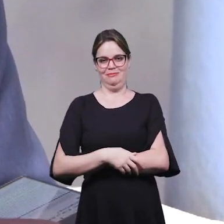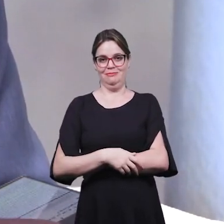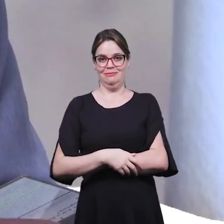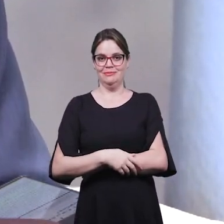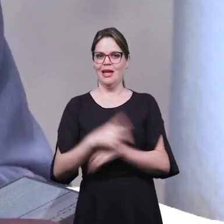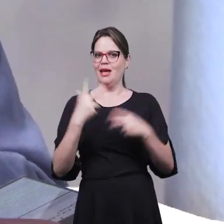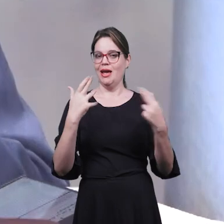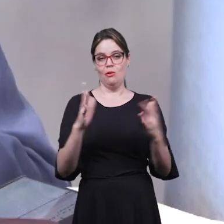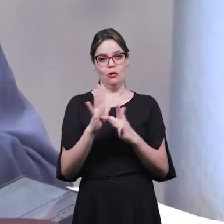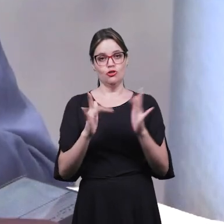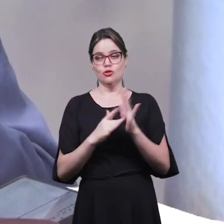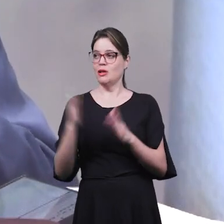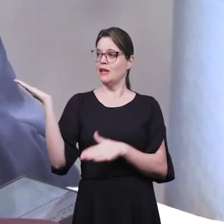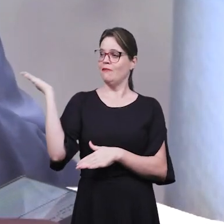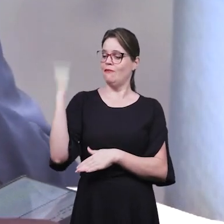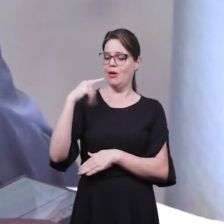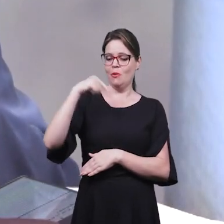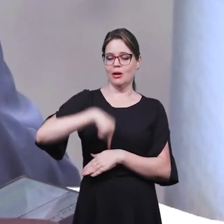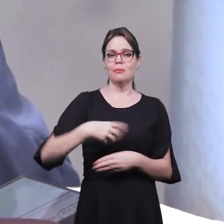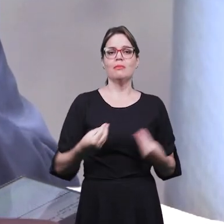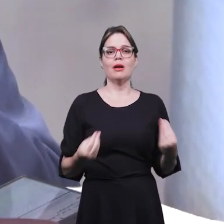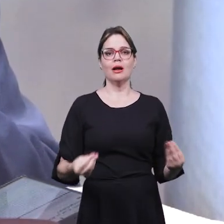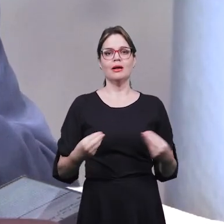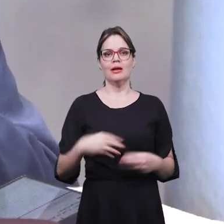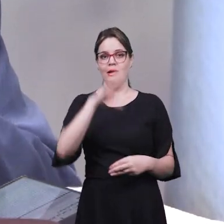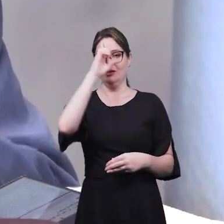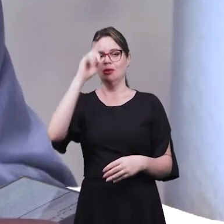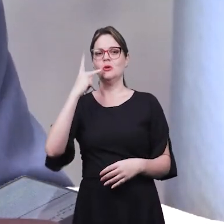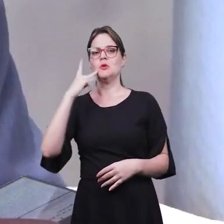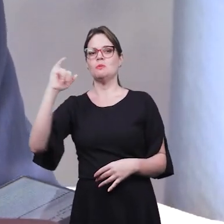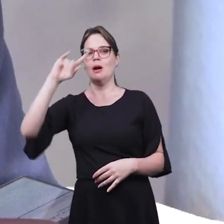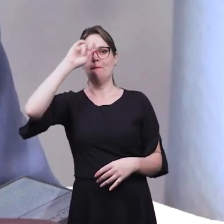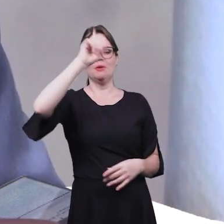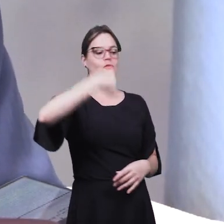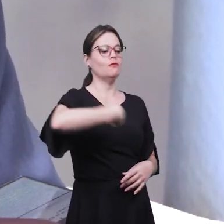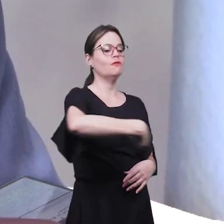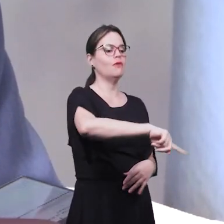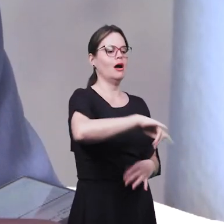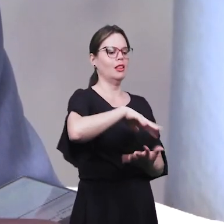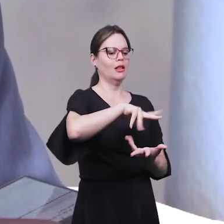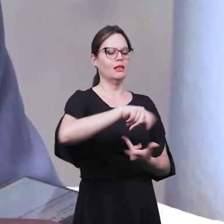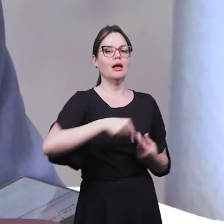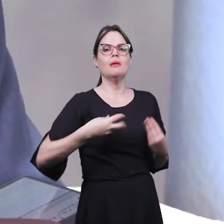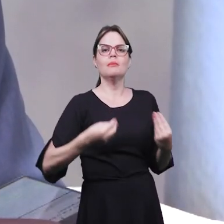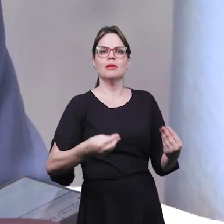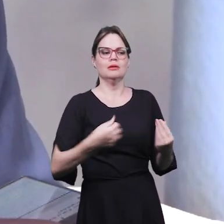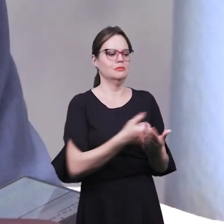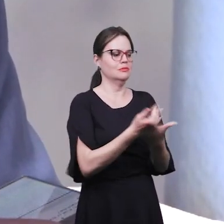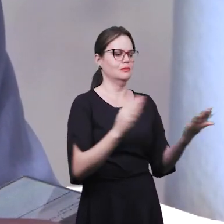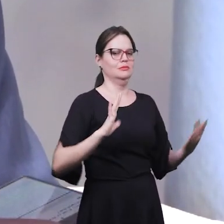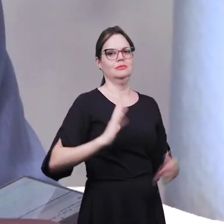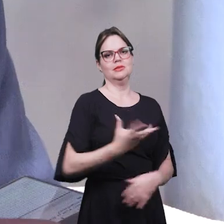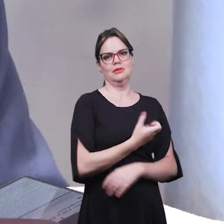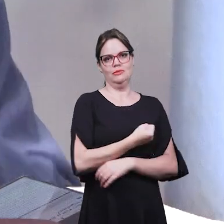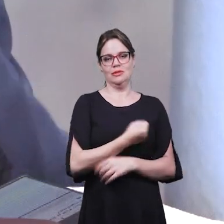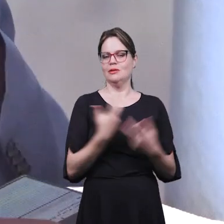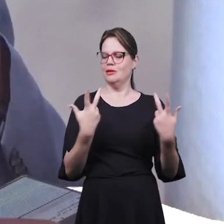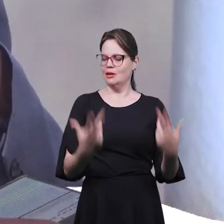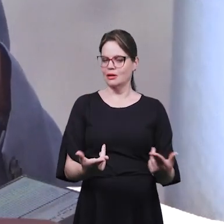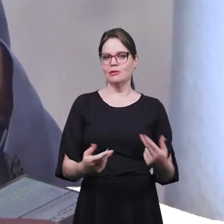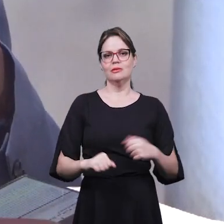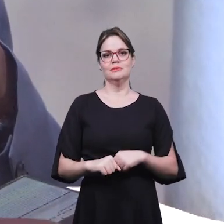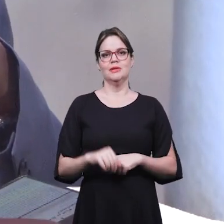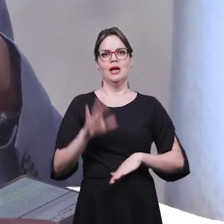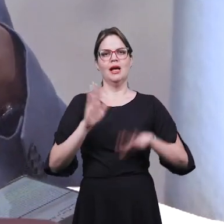verdade, ele sempre querendo fazer, sempre lembramos que tem alguma coisa, porque esse homem, as pessoas ficam muito preocupadas com o estado